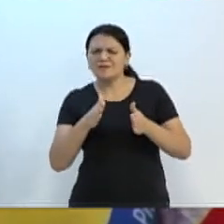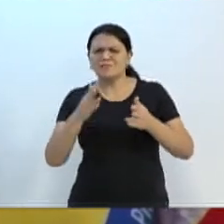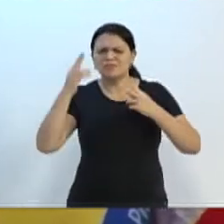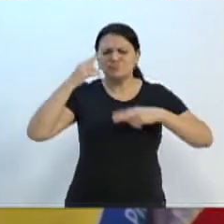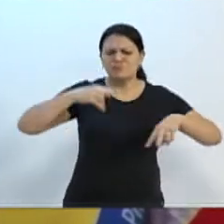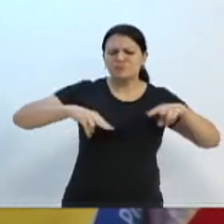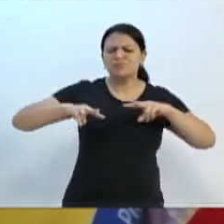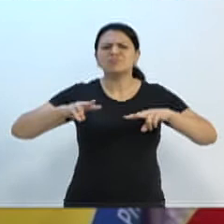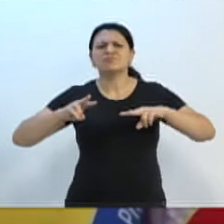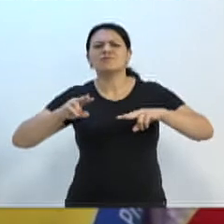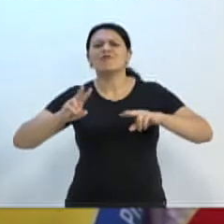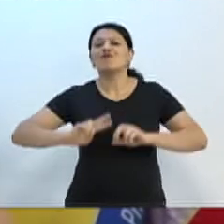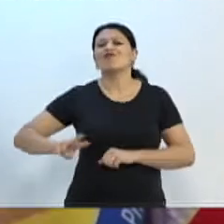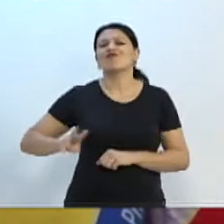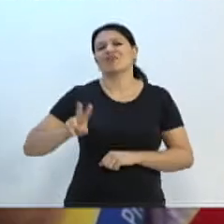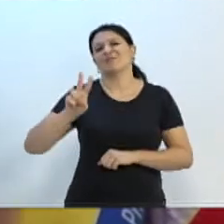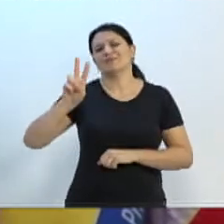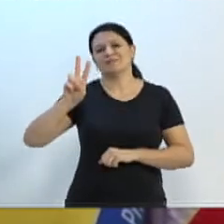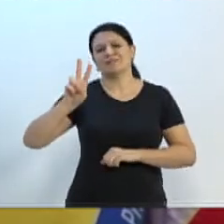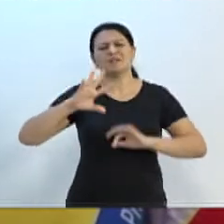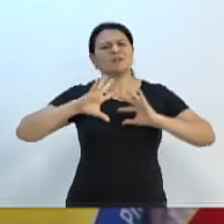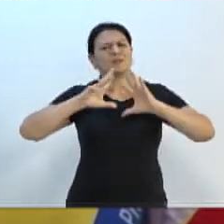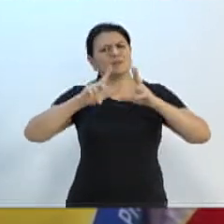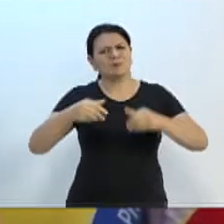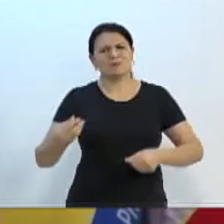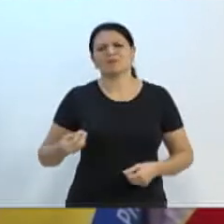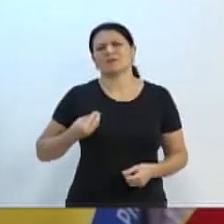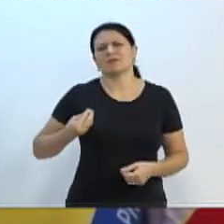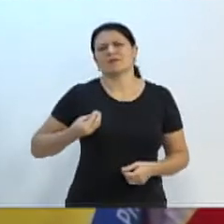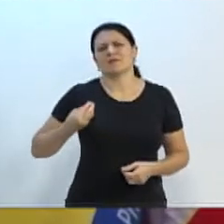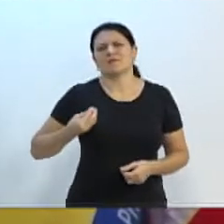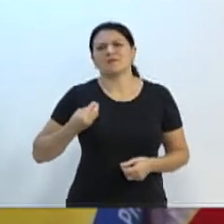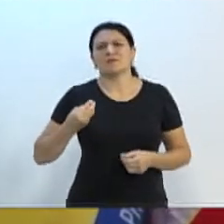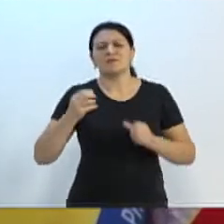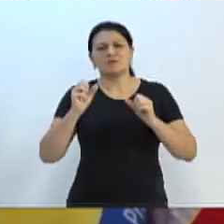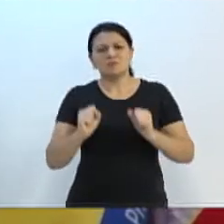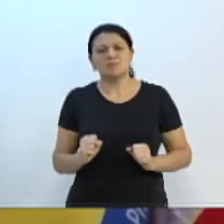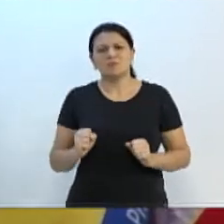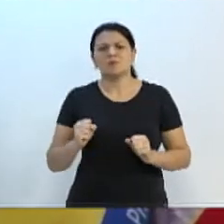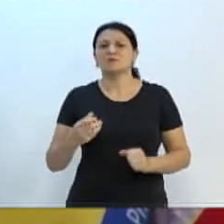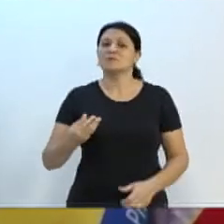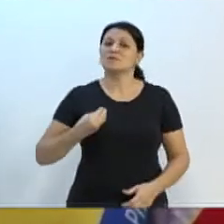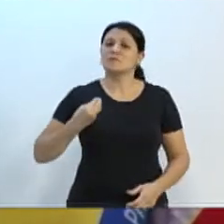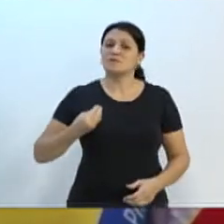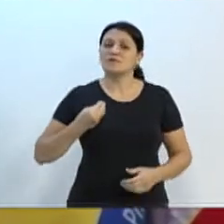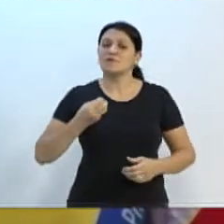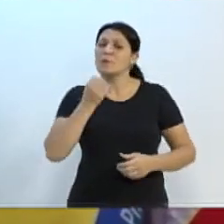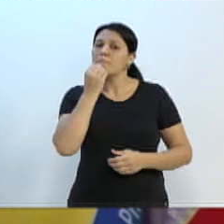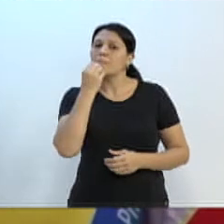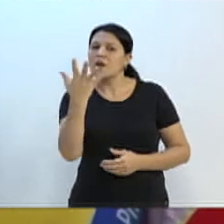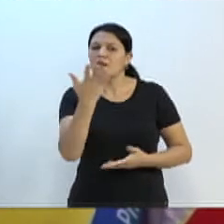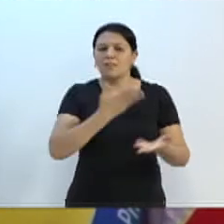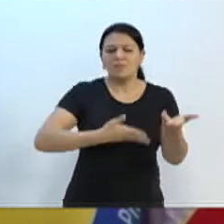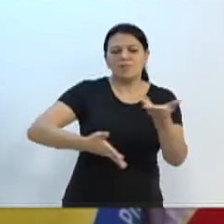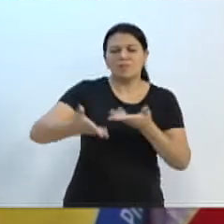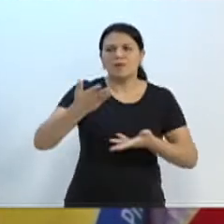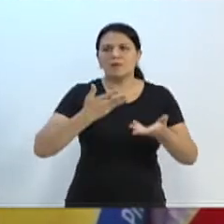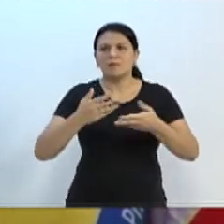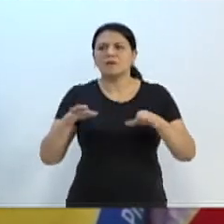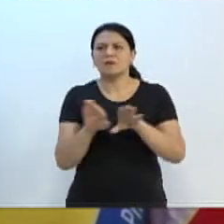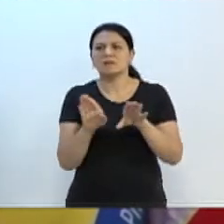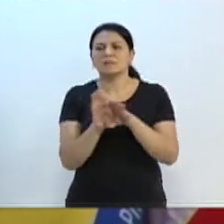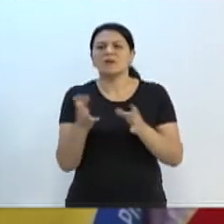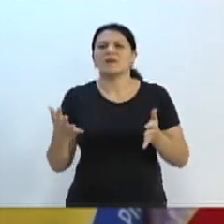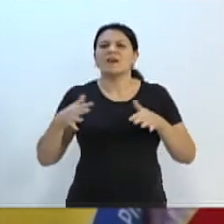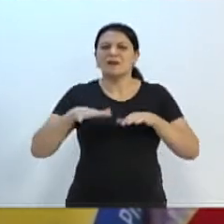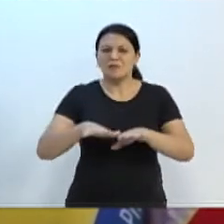uma visão de valorizar, vereadorias, todas as formas de vida, de que a gente possa ter um convívio bom e harmônico, entre as pessoas, e também a inclusão dos animais,